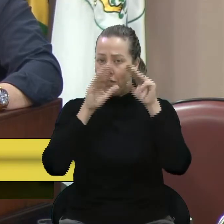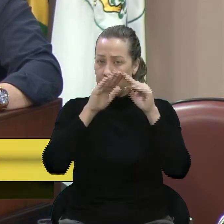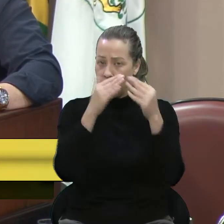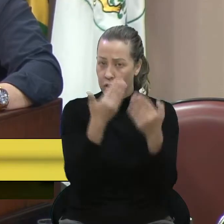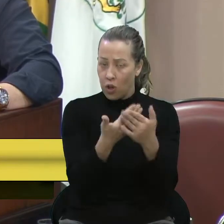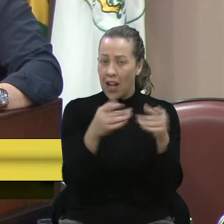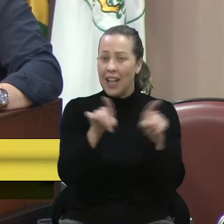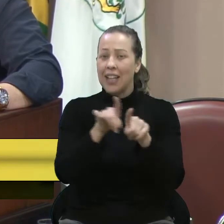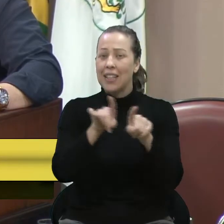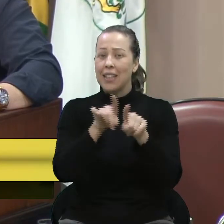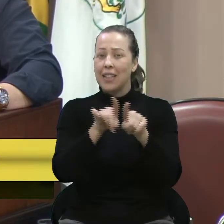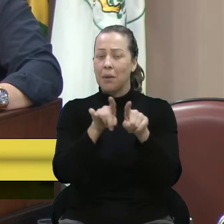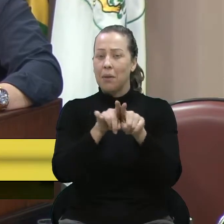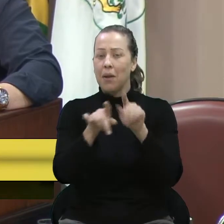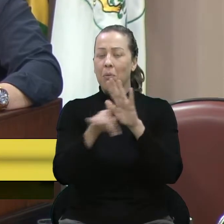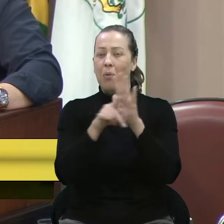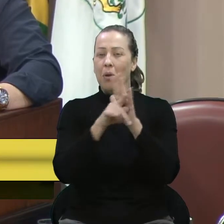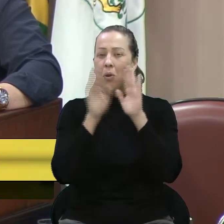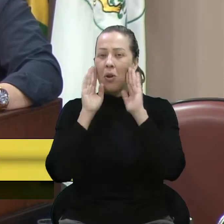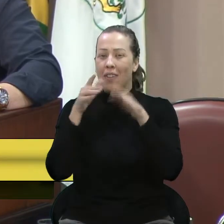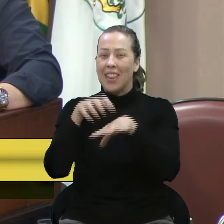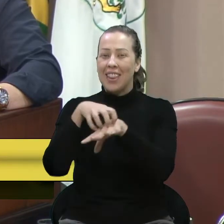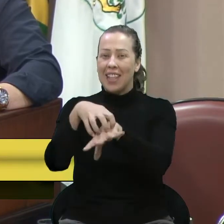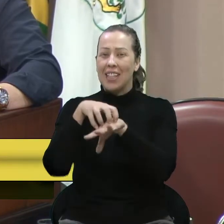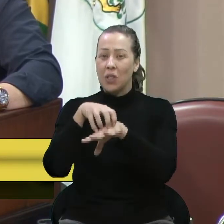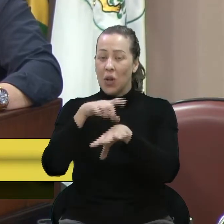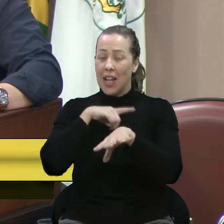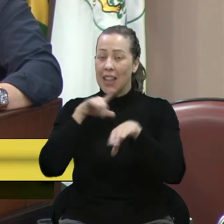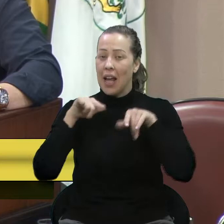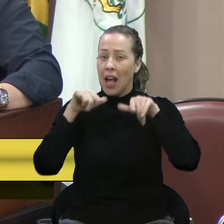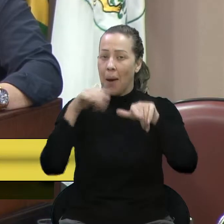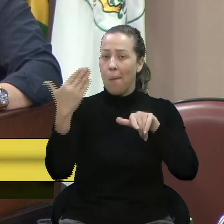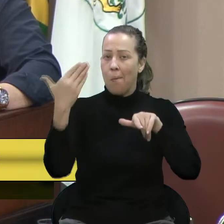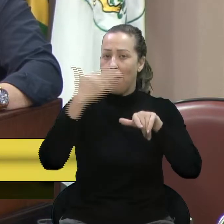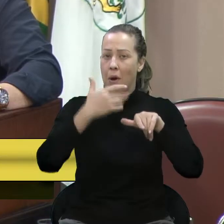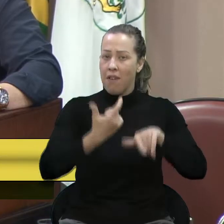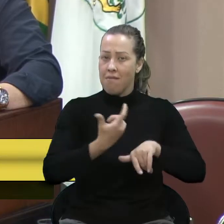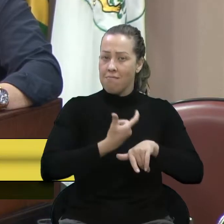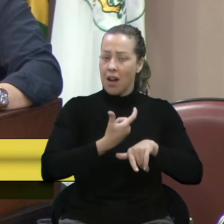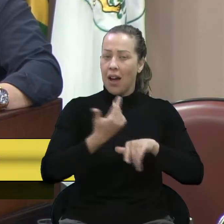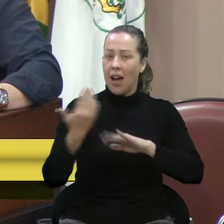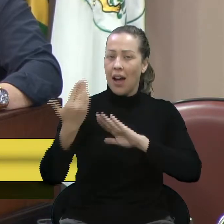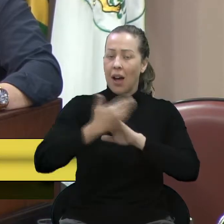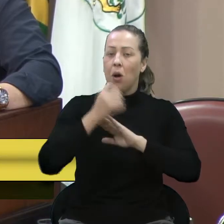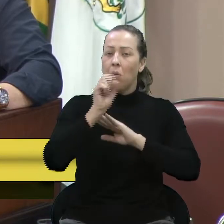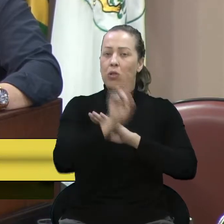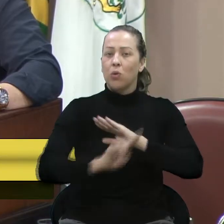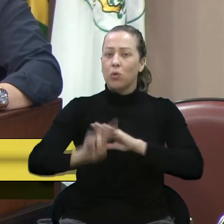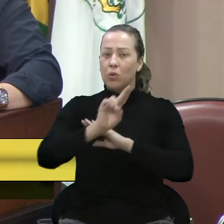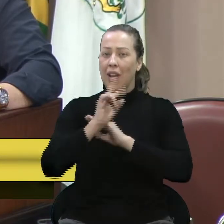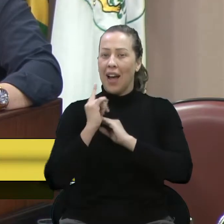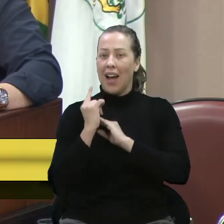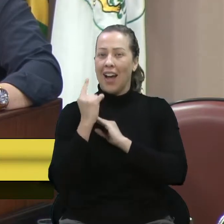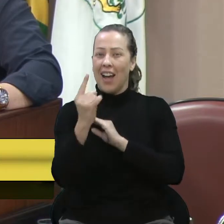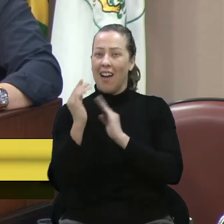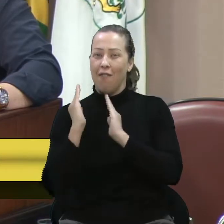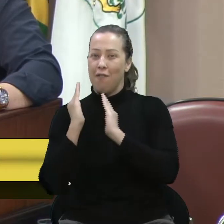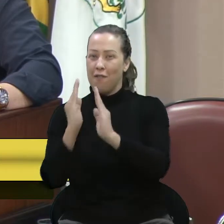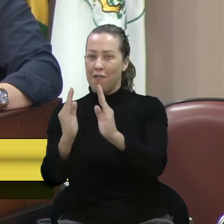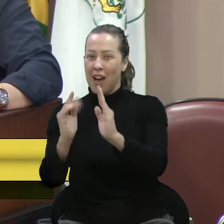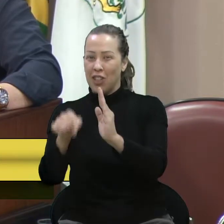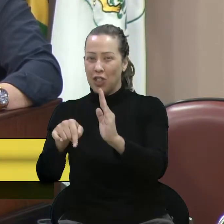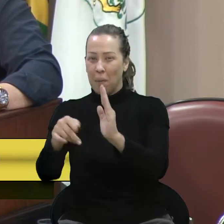escolares e de fretamento devidamente identificados possam se utilizar dessa faixa exclusiva